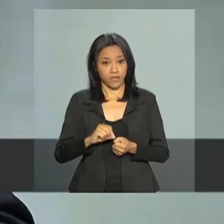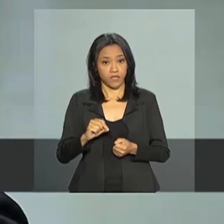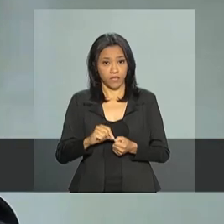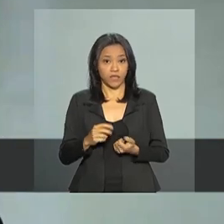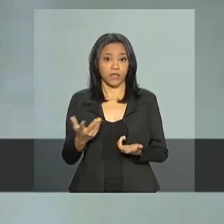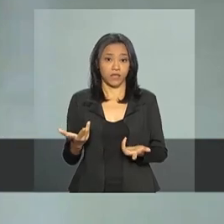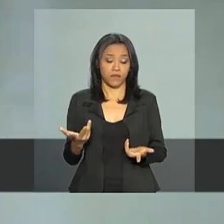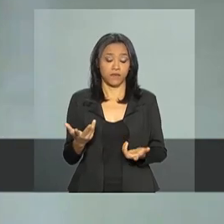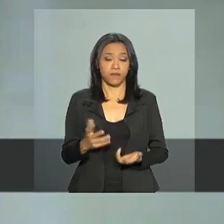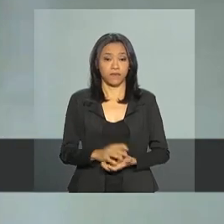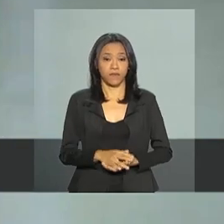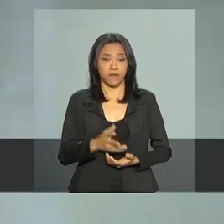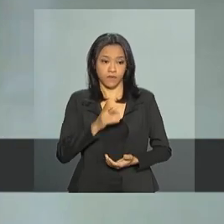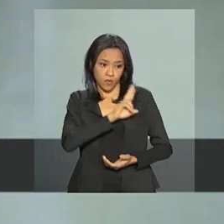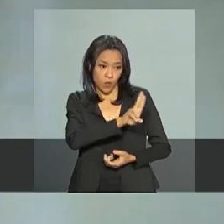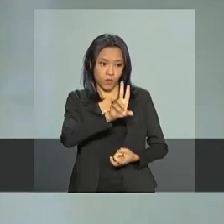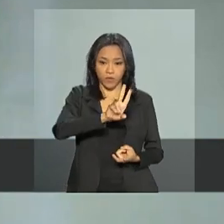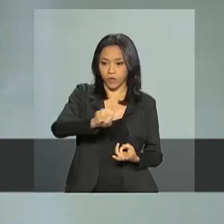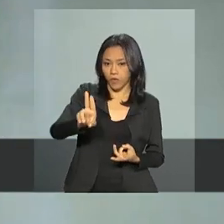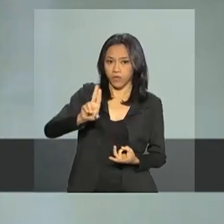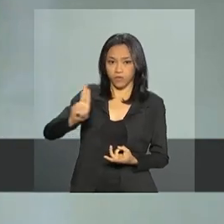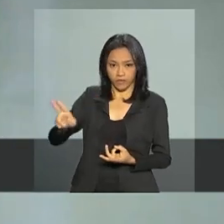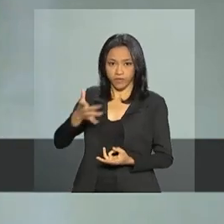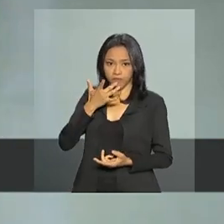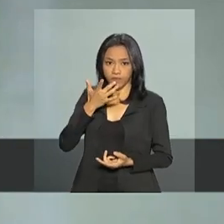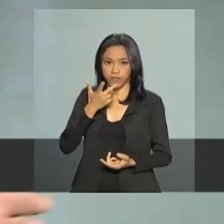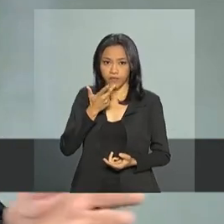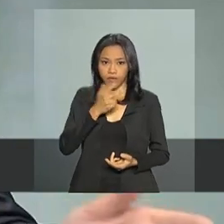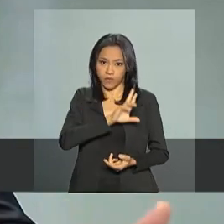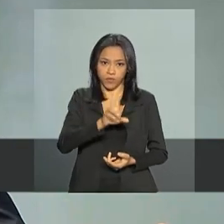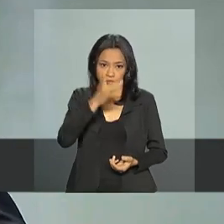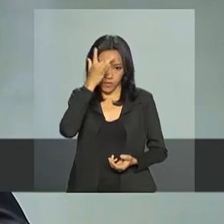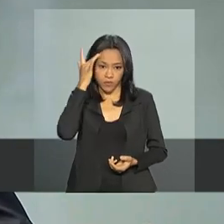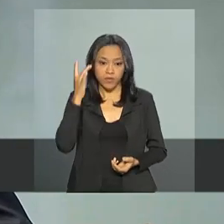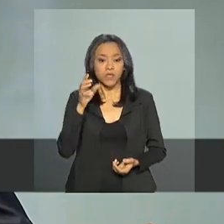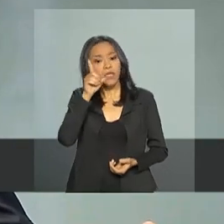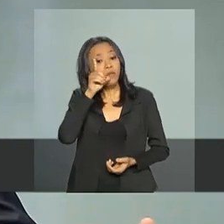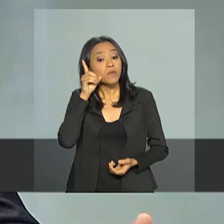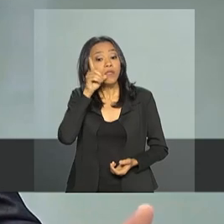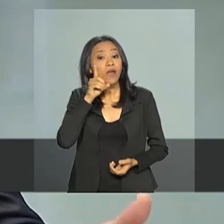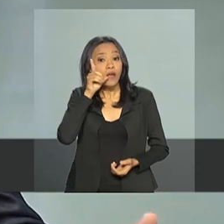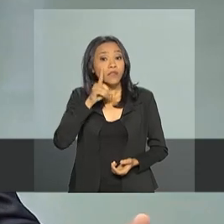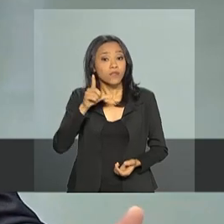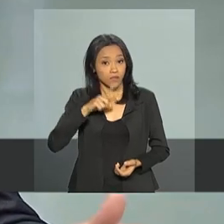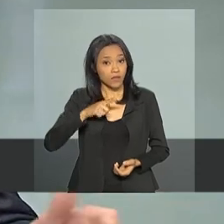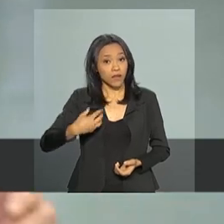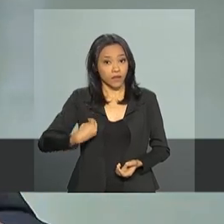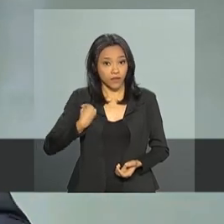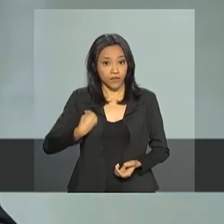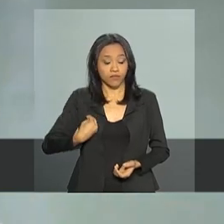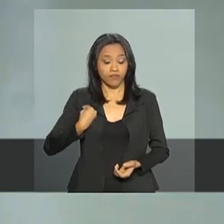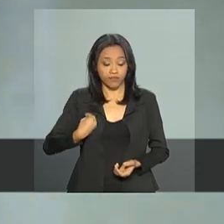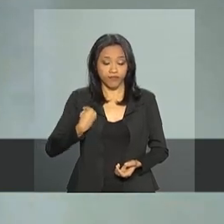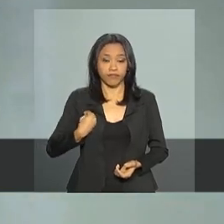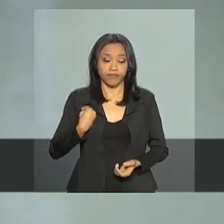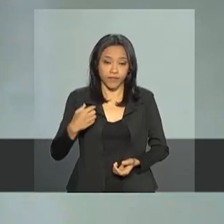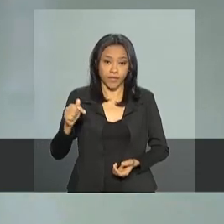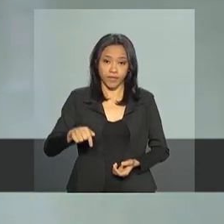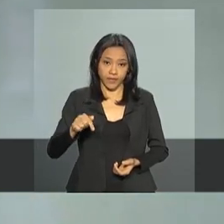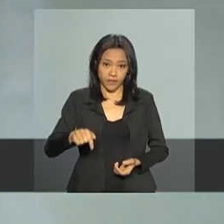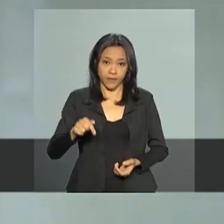Zanotto, Dário Berger, que eu farei, aliás, deputados eleitos que existem aqui, né, estão deputados